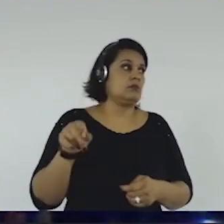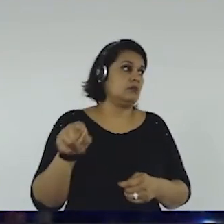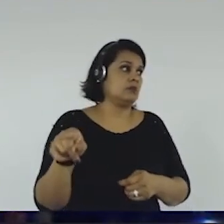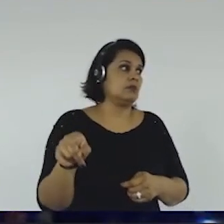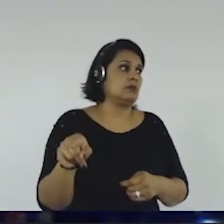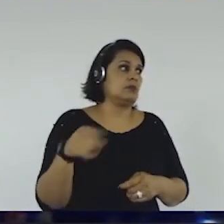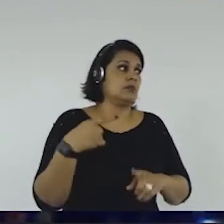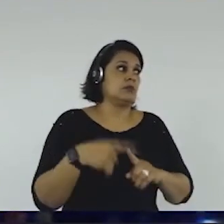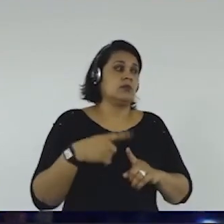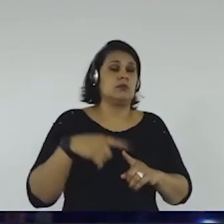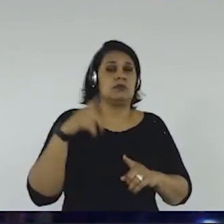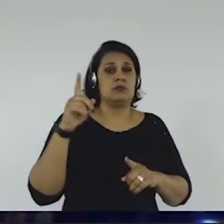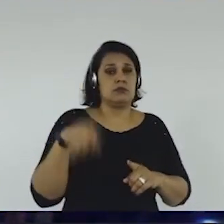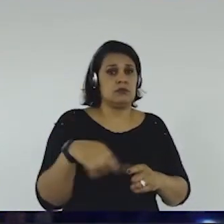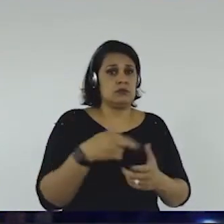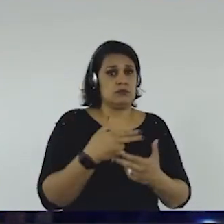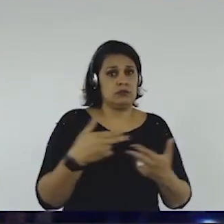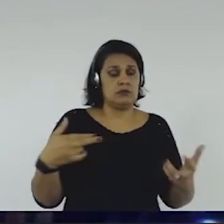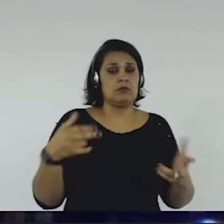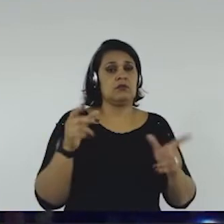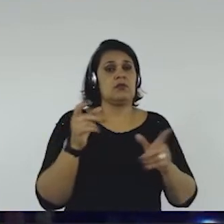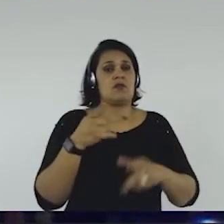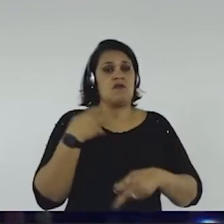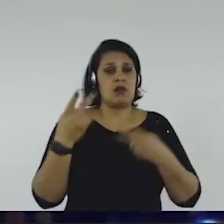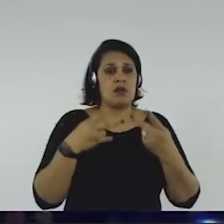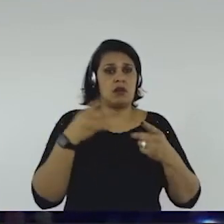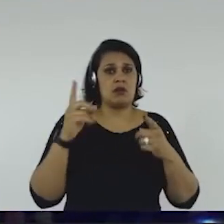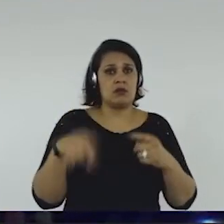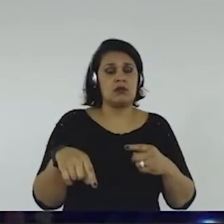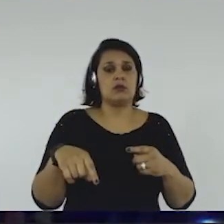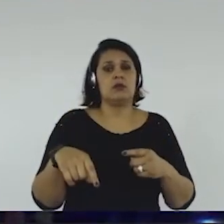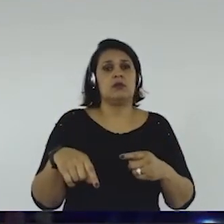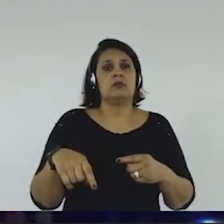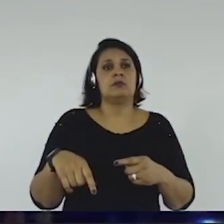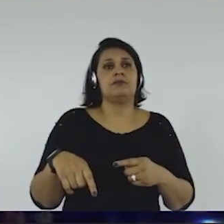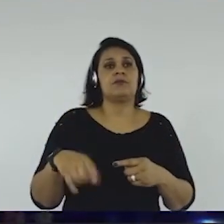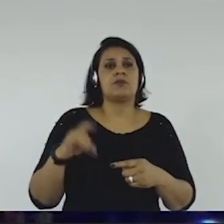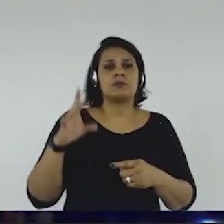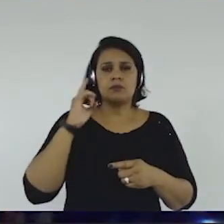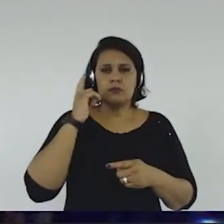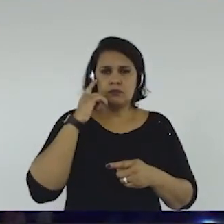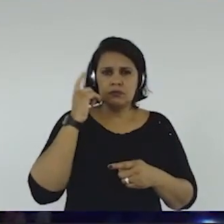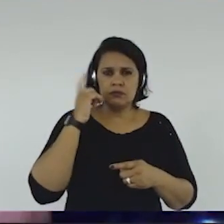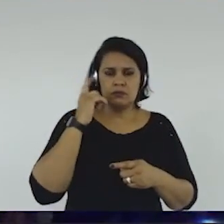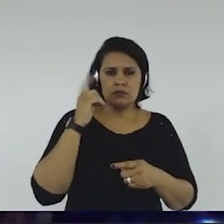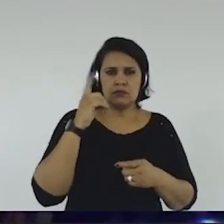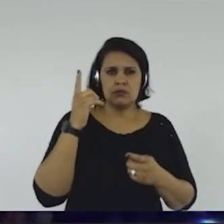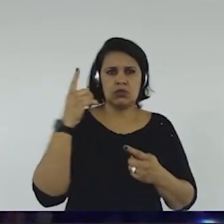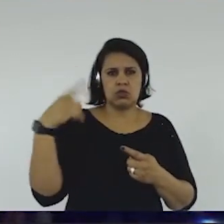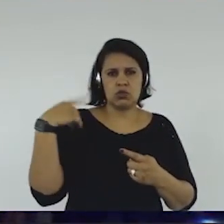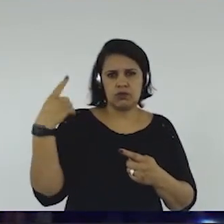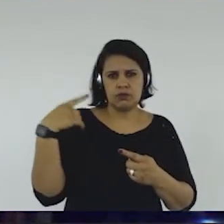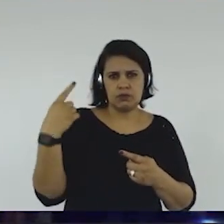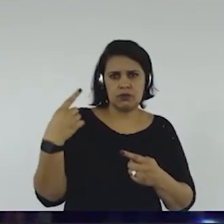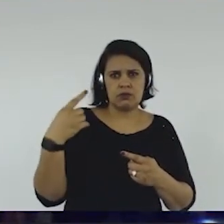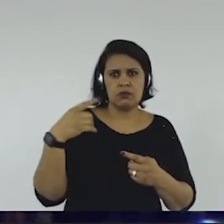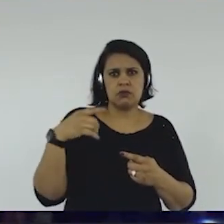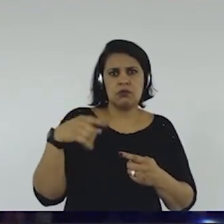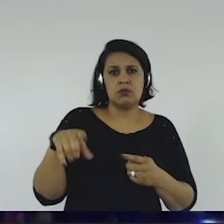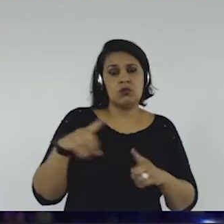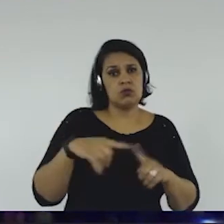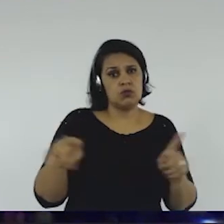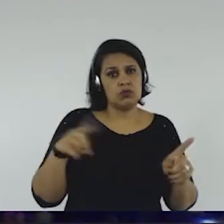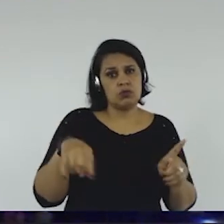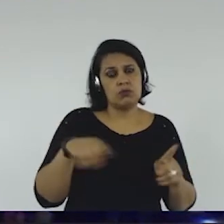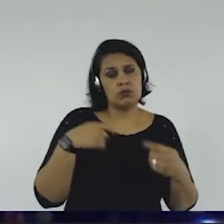quase que um cacuete nosso de falar em arbitragem, pensando no árbitro, pensando no advogado, mas, no fundo, a arbitragem não existe se nós não tivermos a figura do